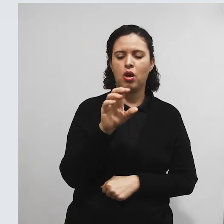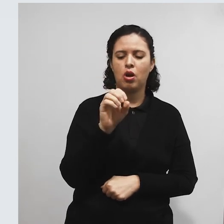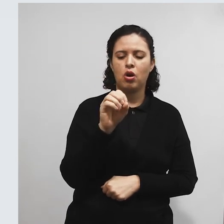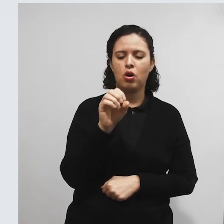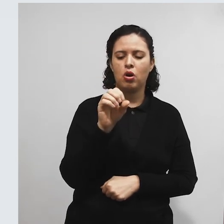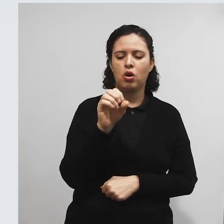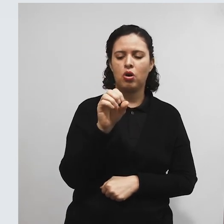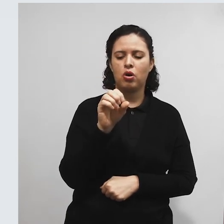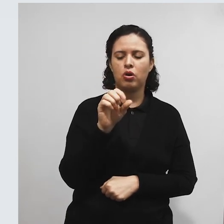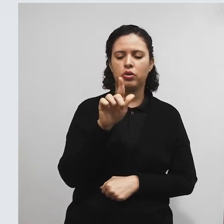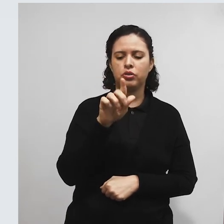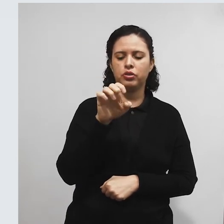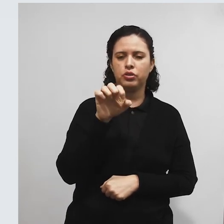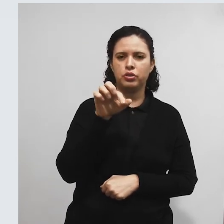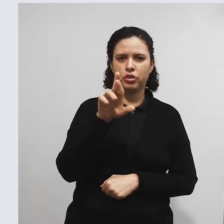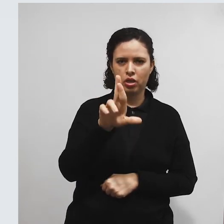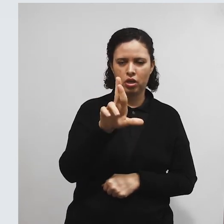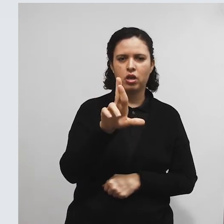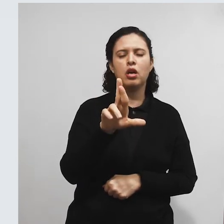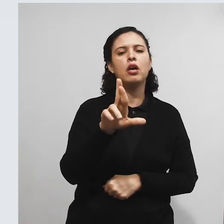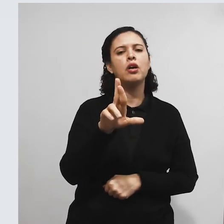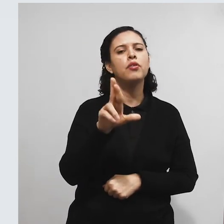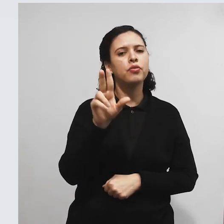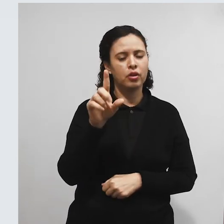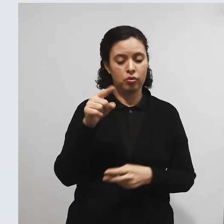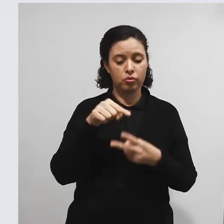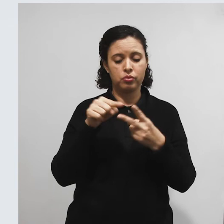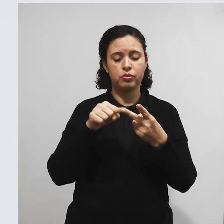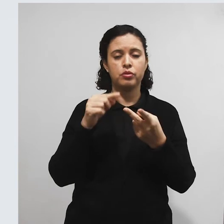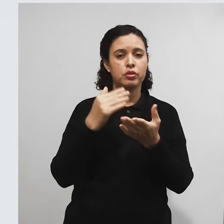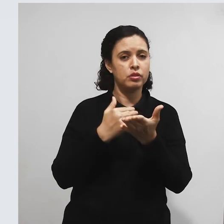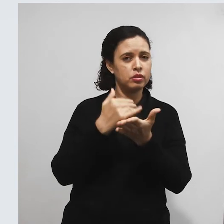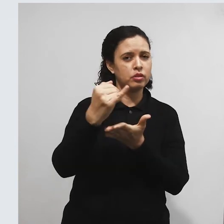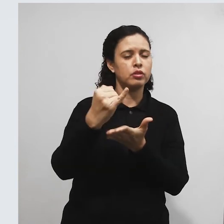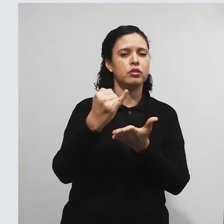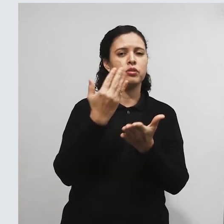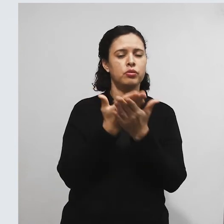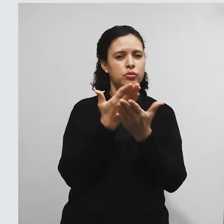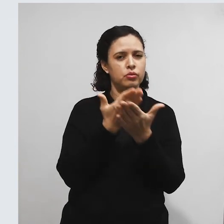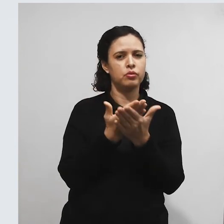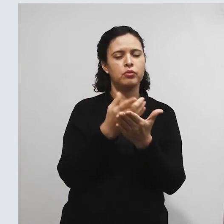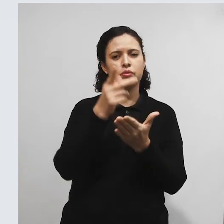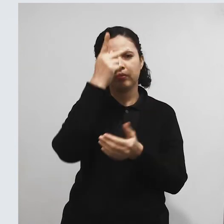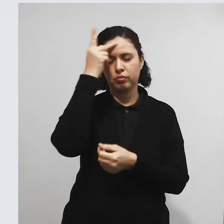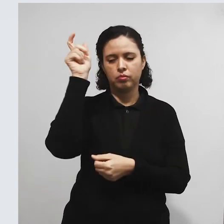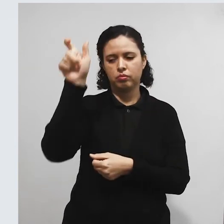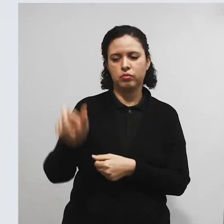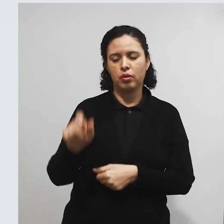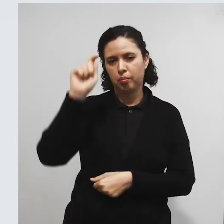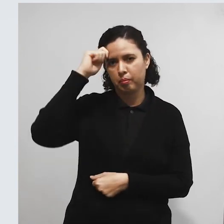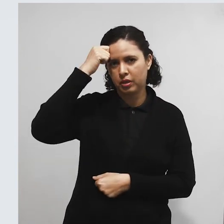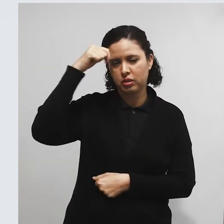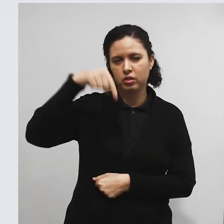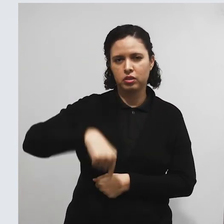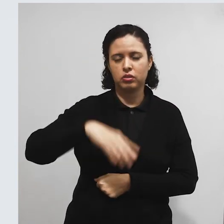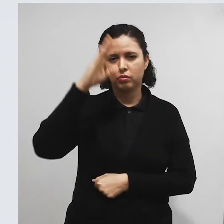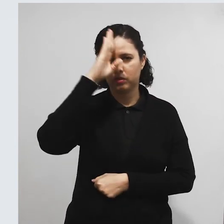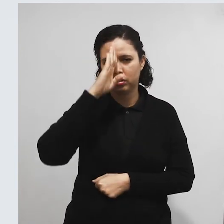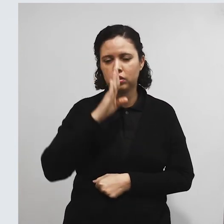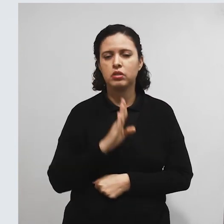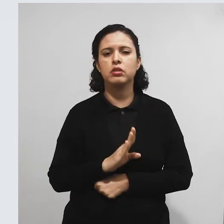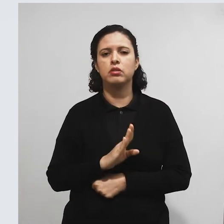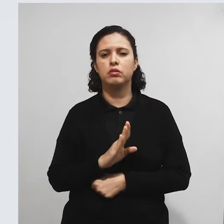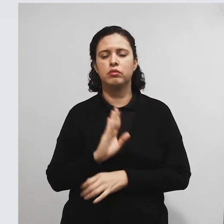Bastide. Então pesquisem, esses 2 indivíduos iniciaram os estudos sobre o negro no Brasil juntamente com outros estudos que já tinham